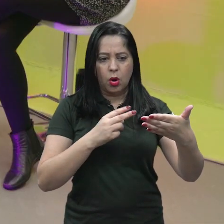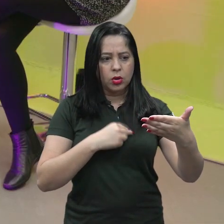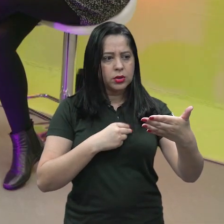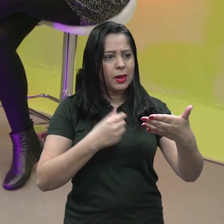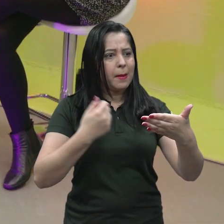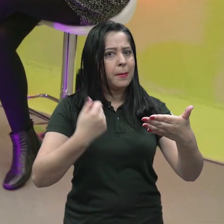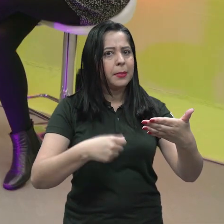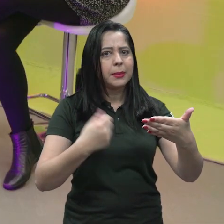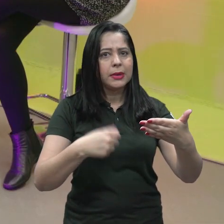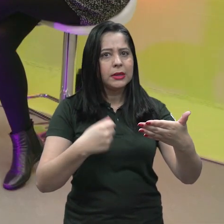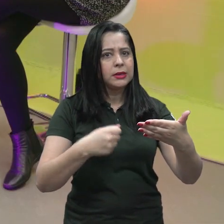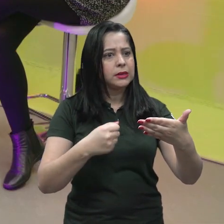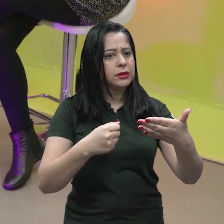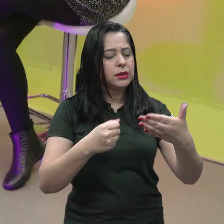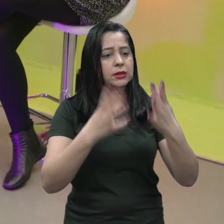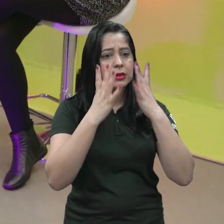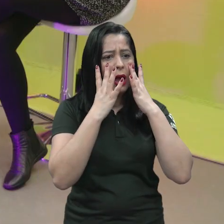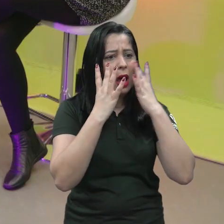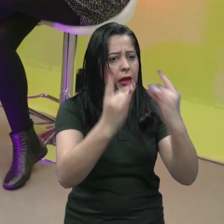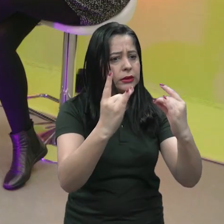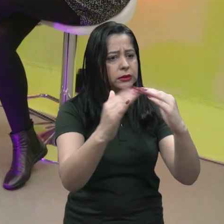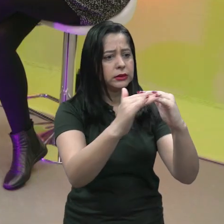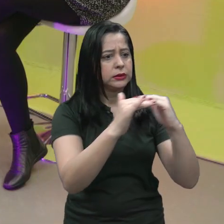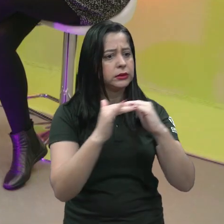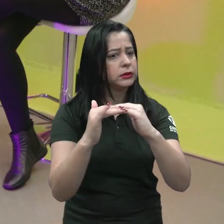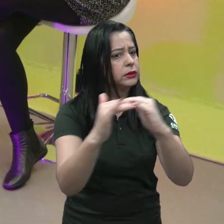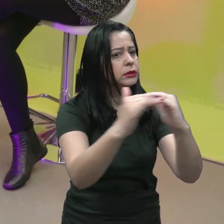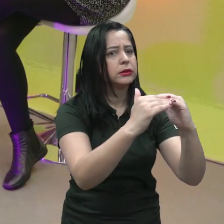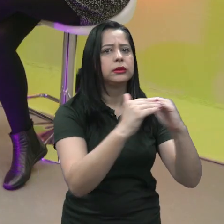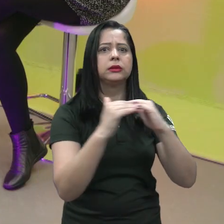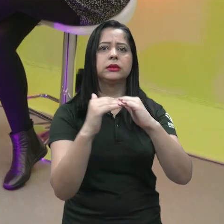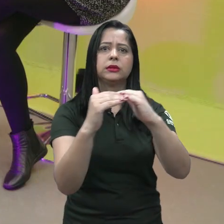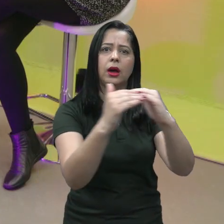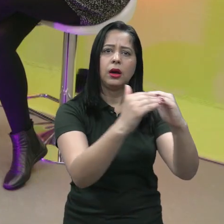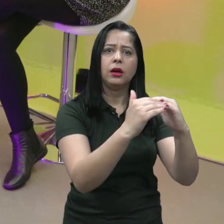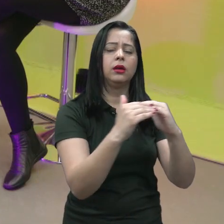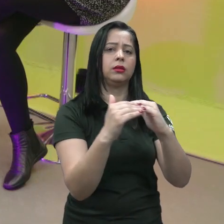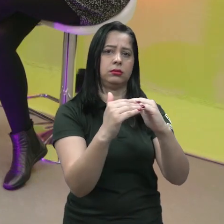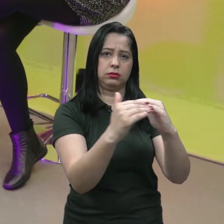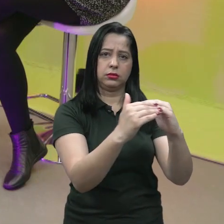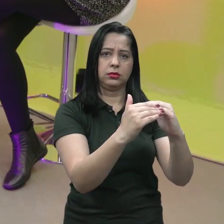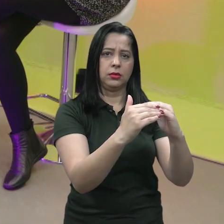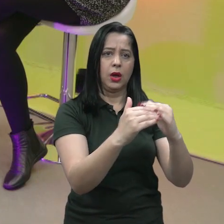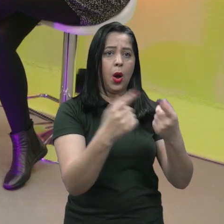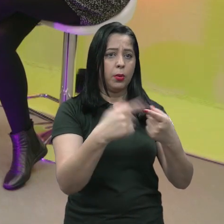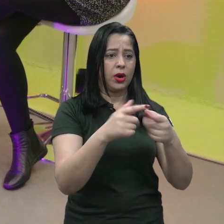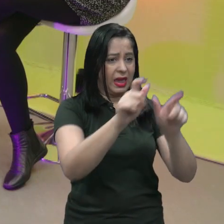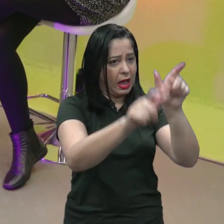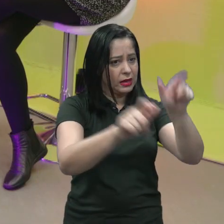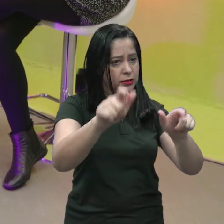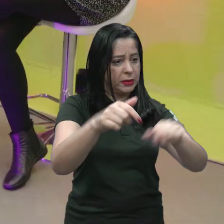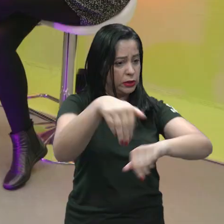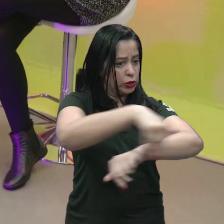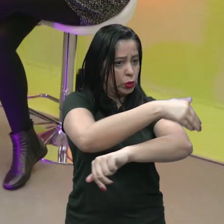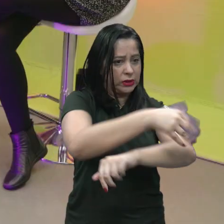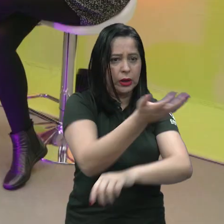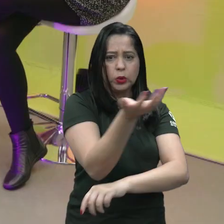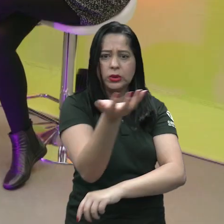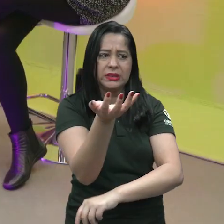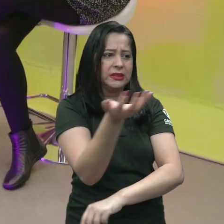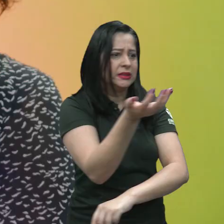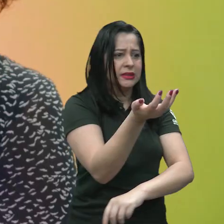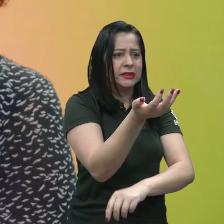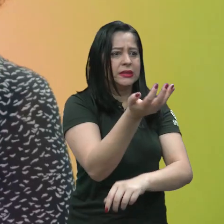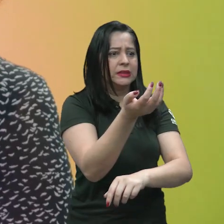ter sobre não dar a atenção necessária a esses corpos que estão na rua, principalmente passando por situações que são bem pesadas?